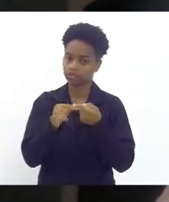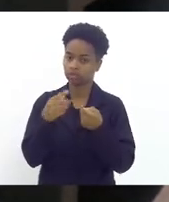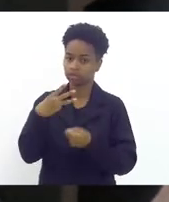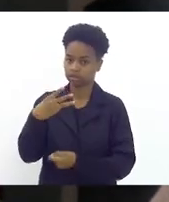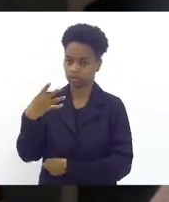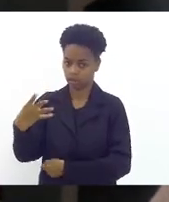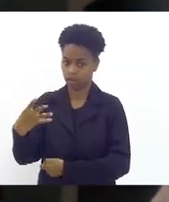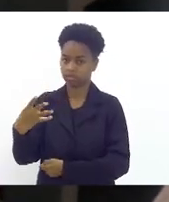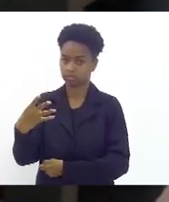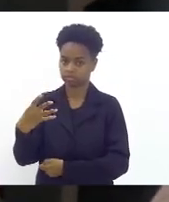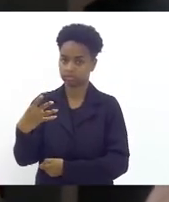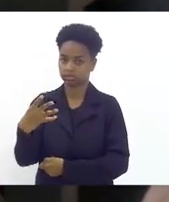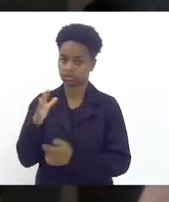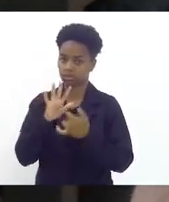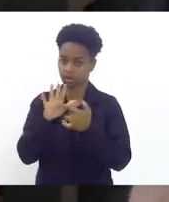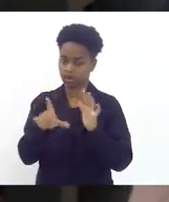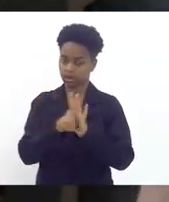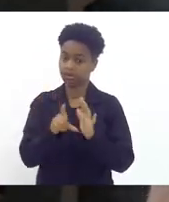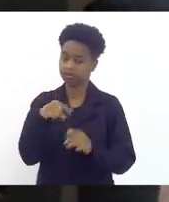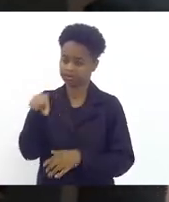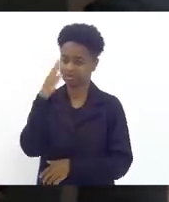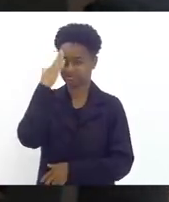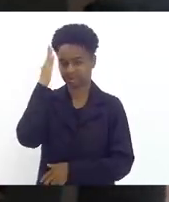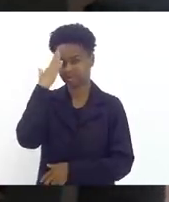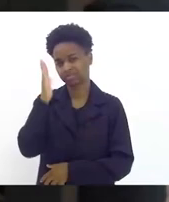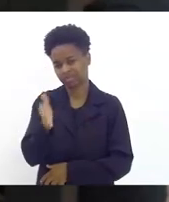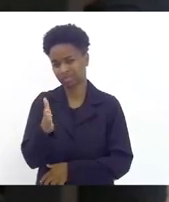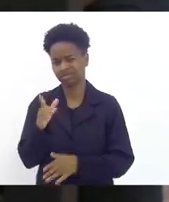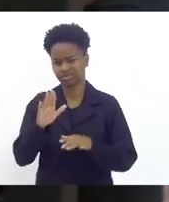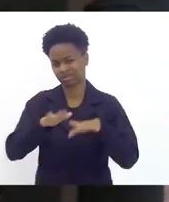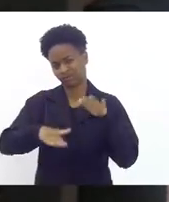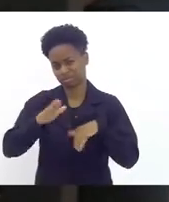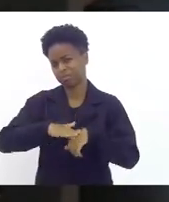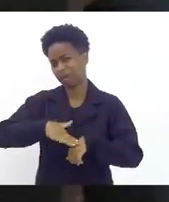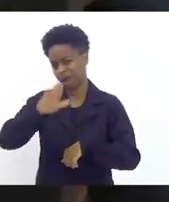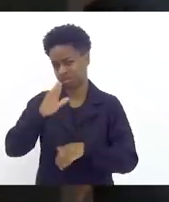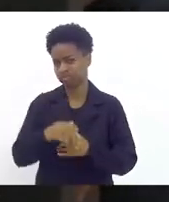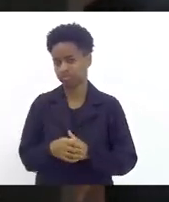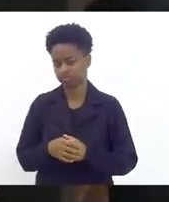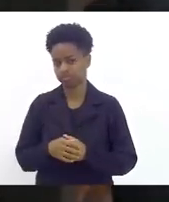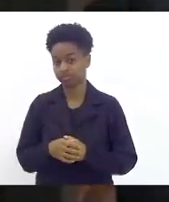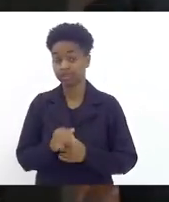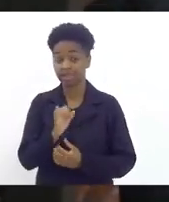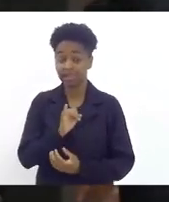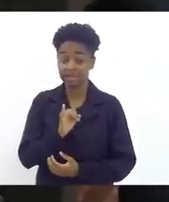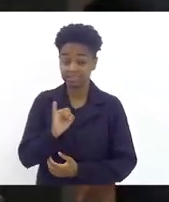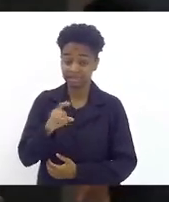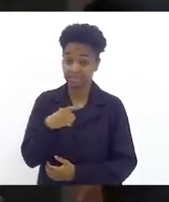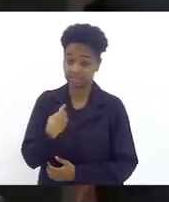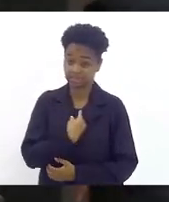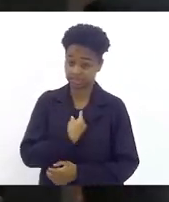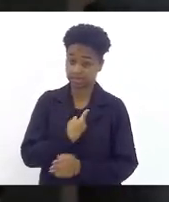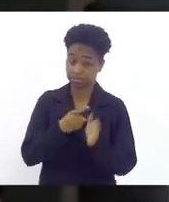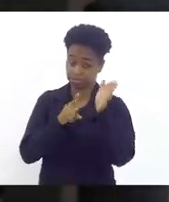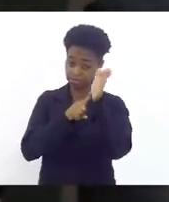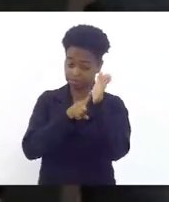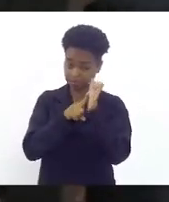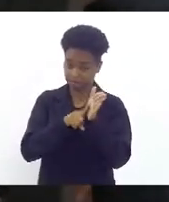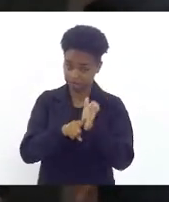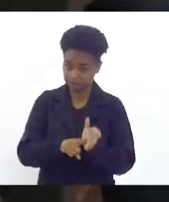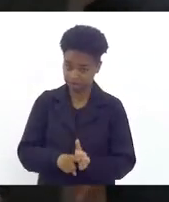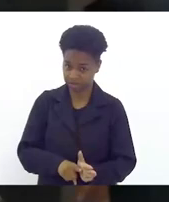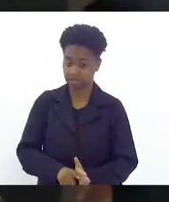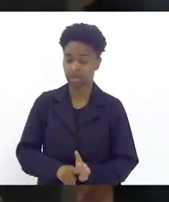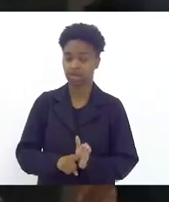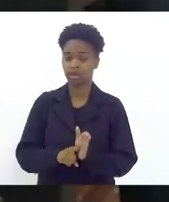ali de snooker todo mundo sabe deve ser até muito mais se a gente levantar as compensações por supressão de